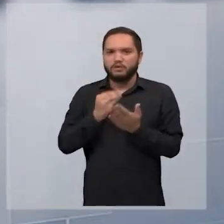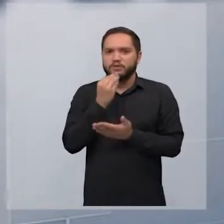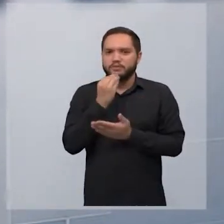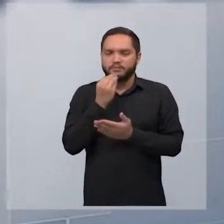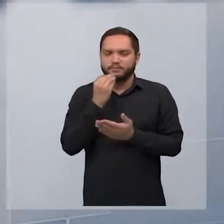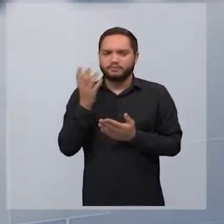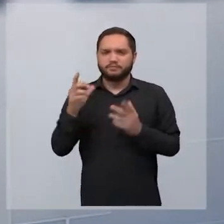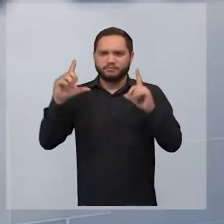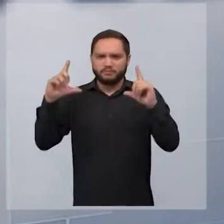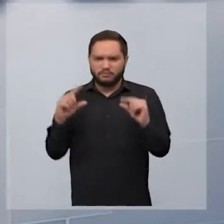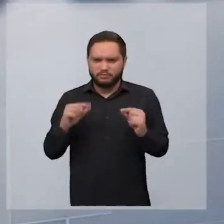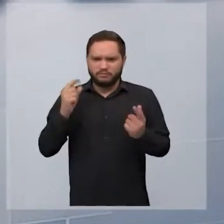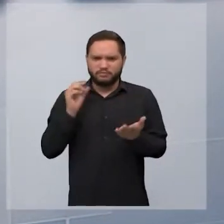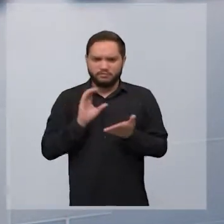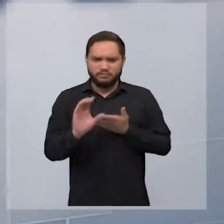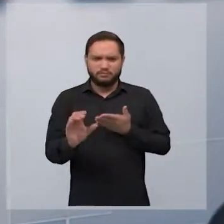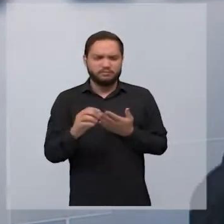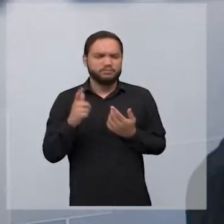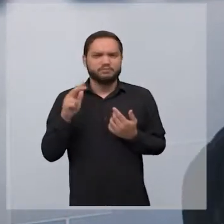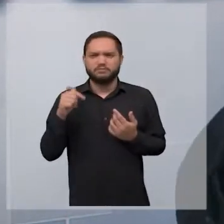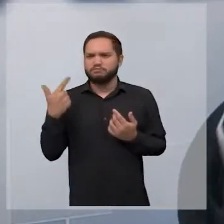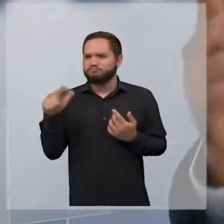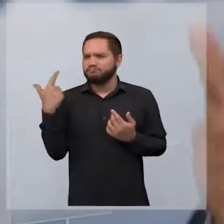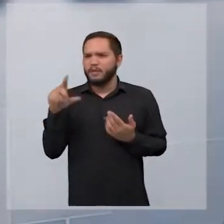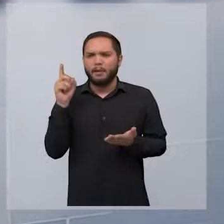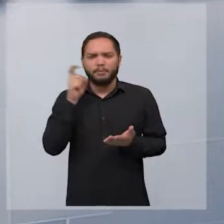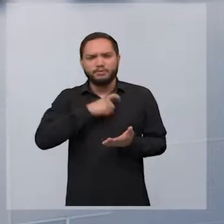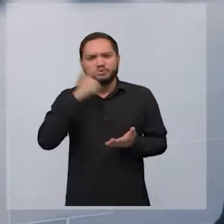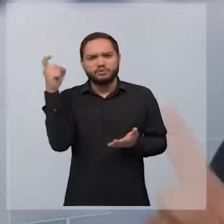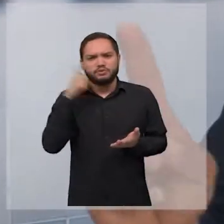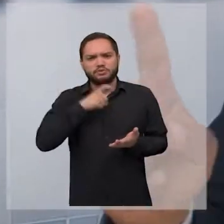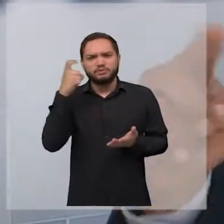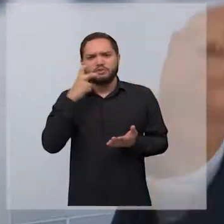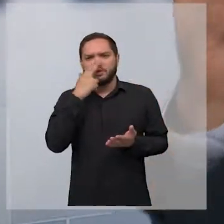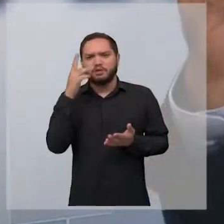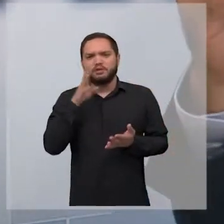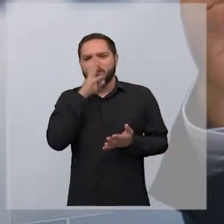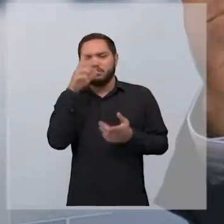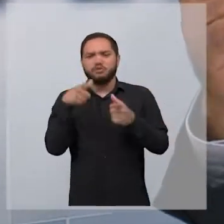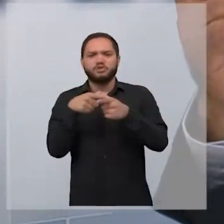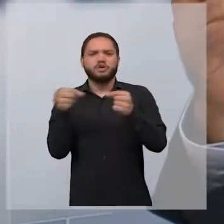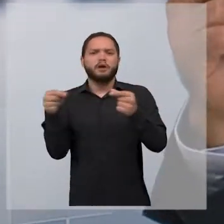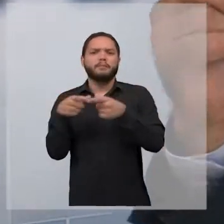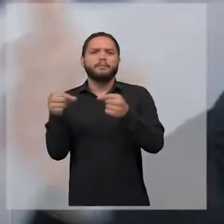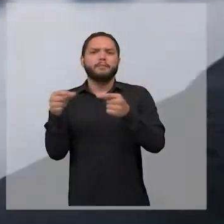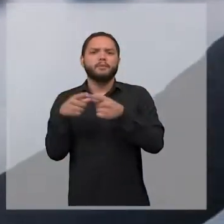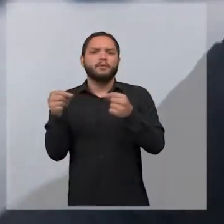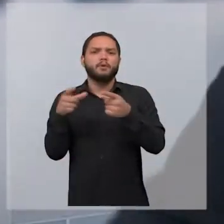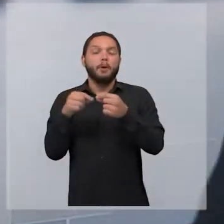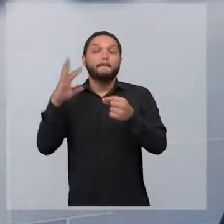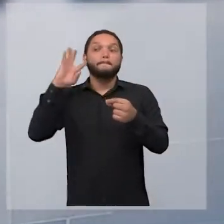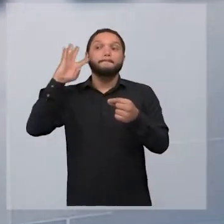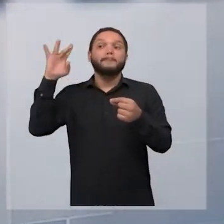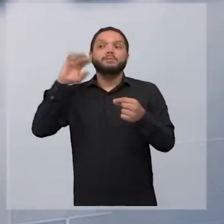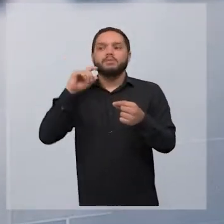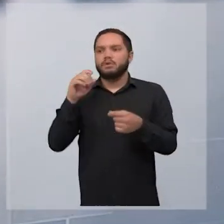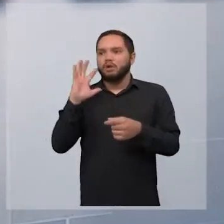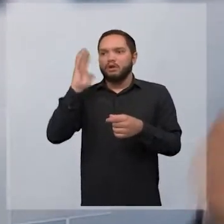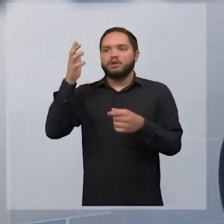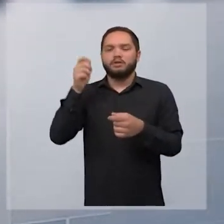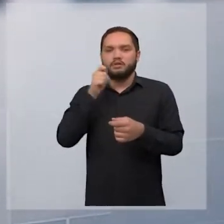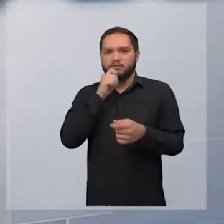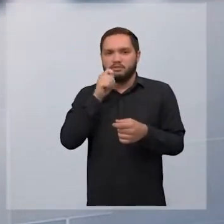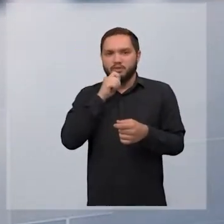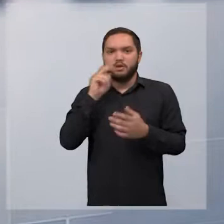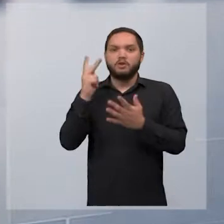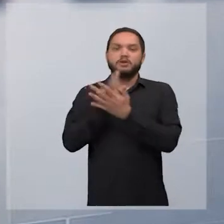investimentos, certo? Isso não é verdade. Eles usaram como exemplo o Japão, o Japão cogitou. E sabe o que ocorreu lá? Deu